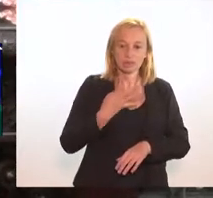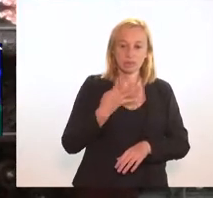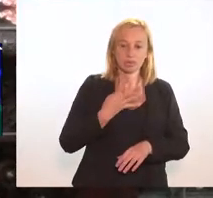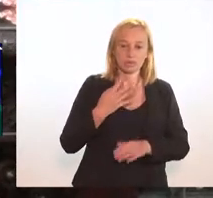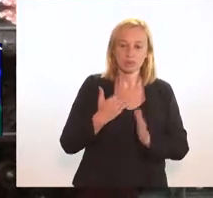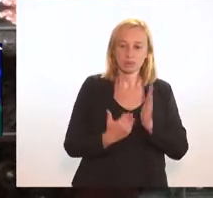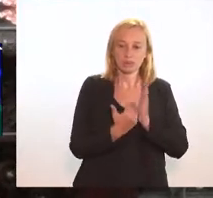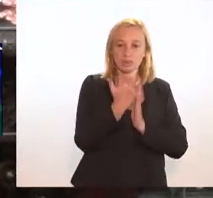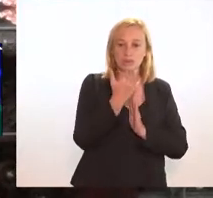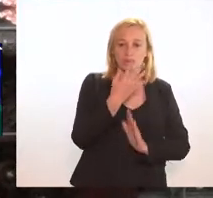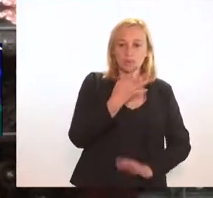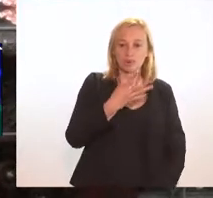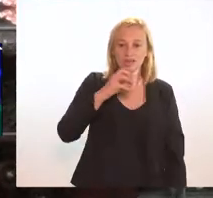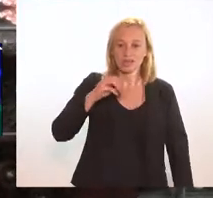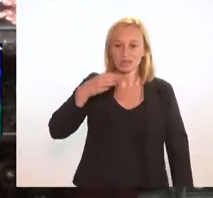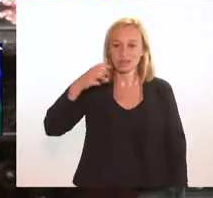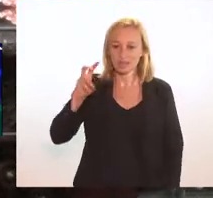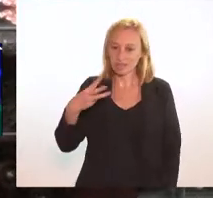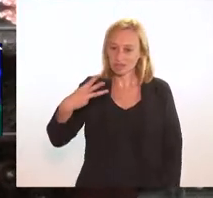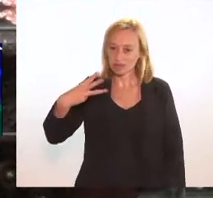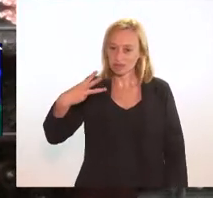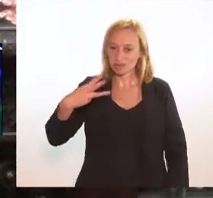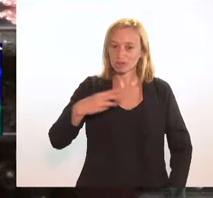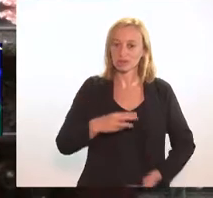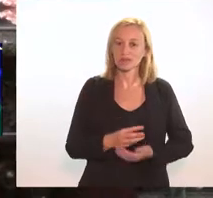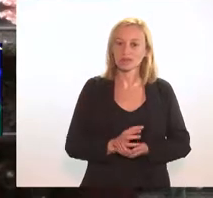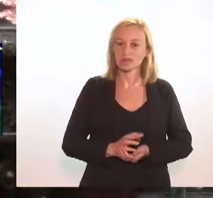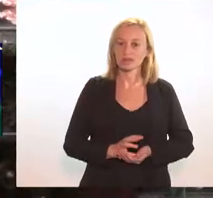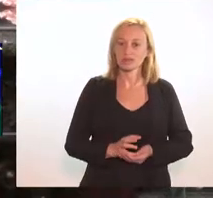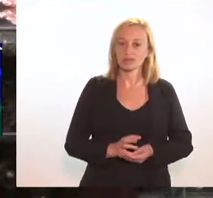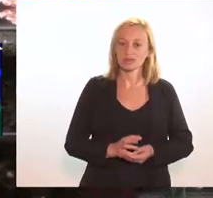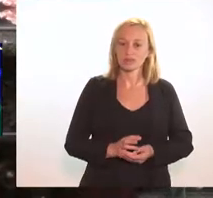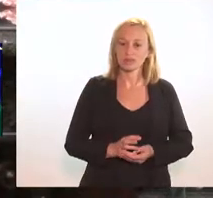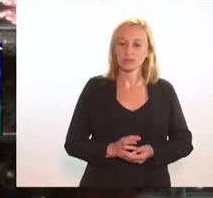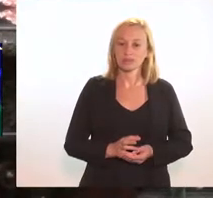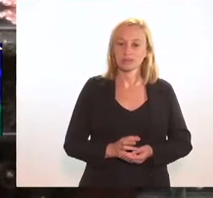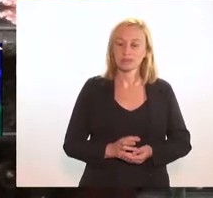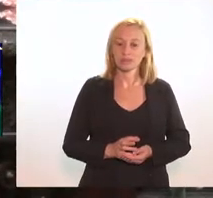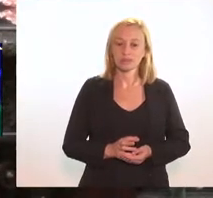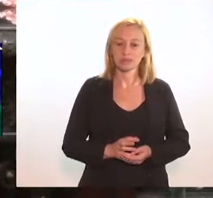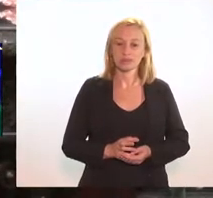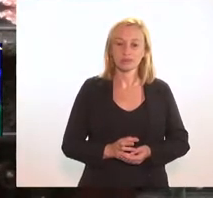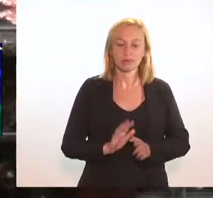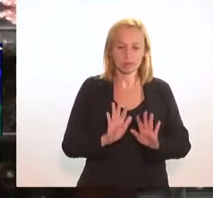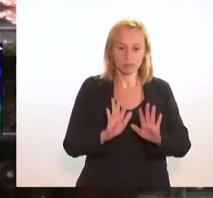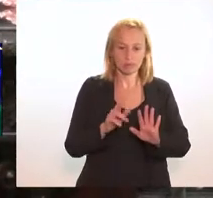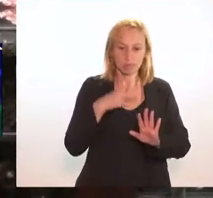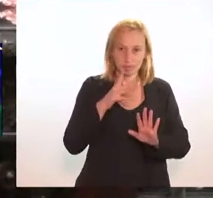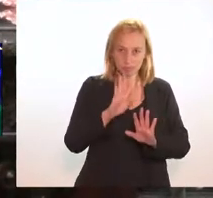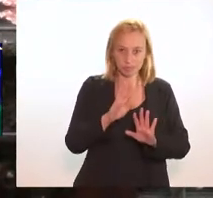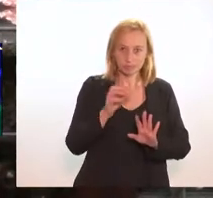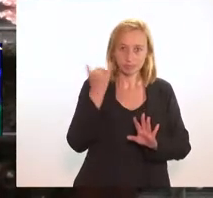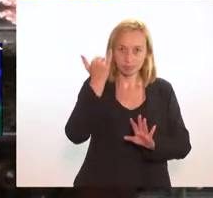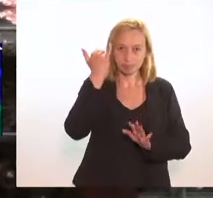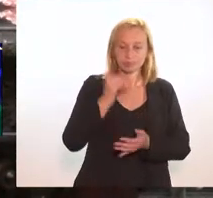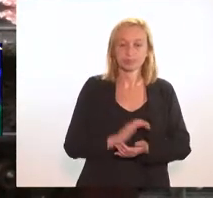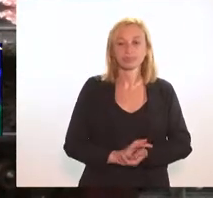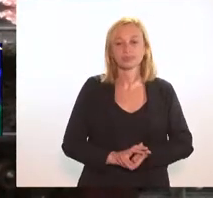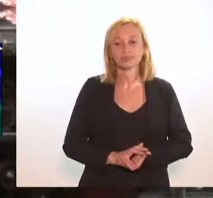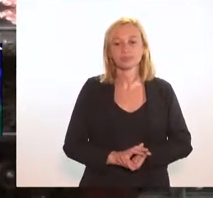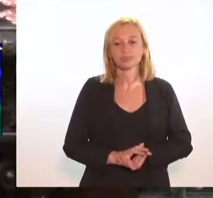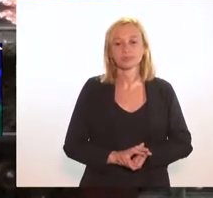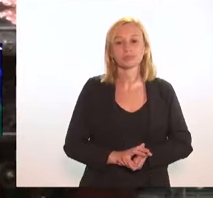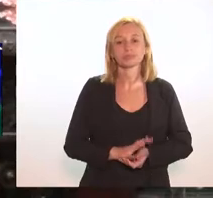Do 403. Gabriela, quarto andar. É, mas deixa eu dizer uma coisa que é importante.